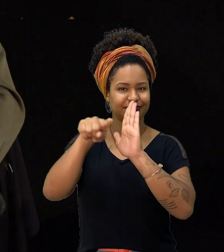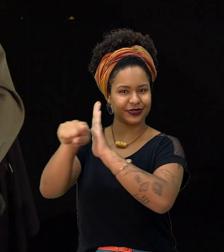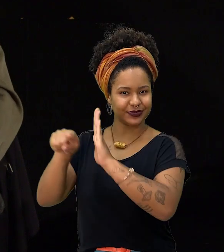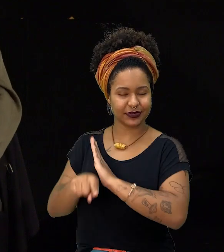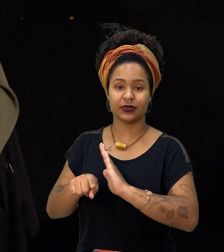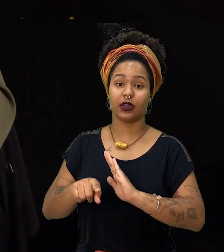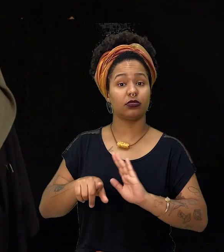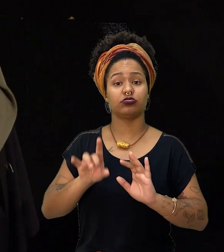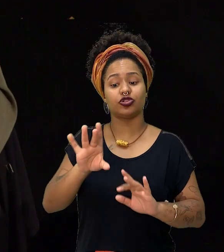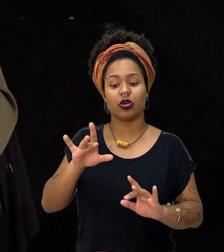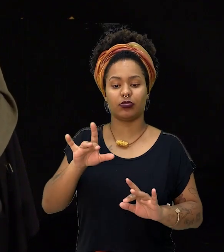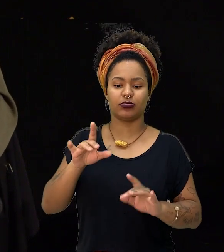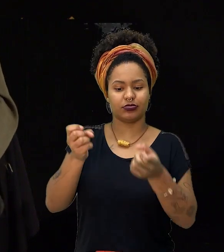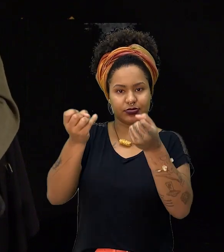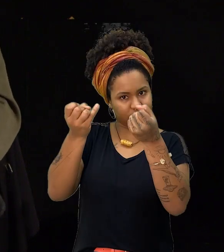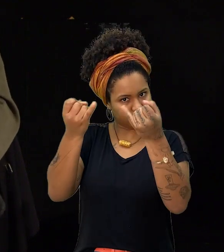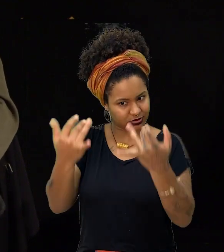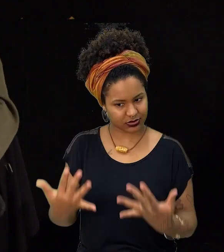mas para satisfação, né,